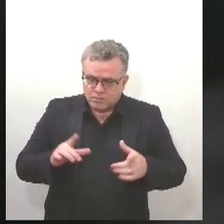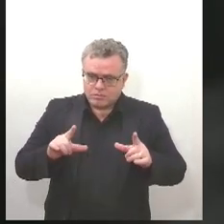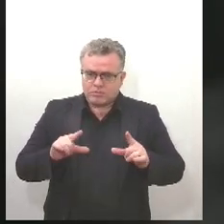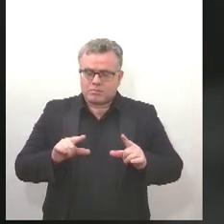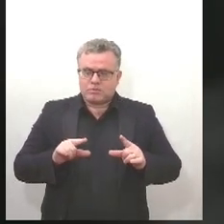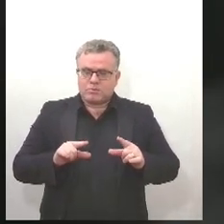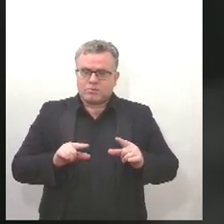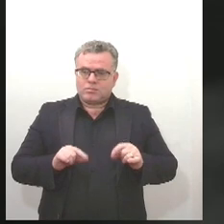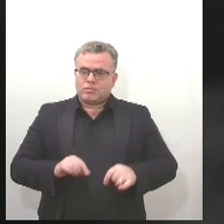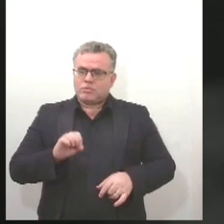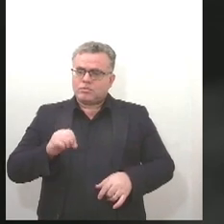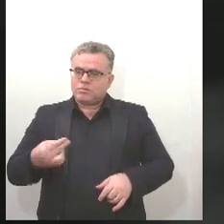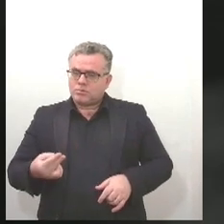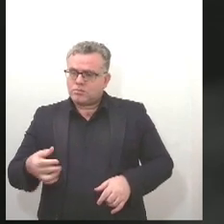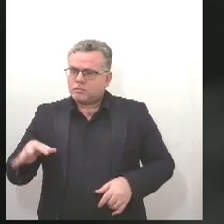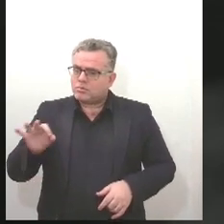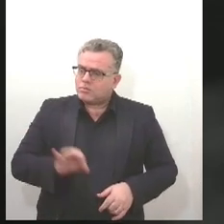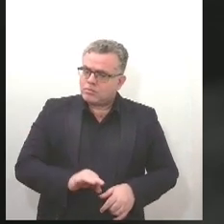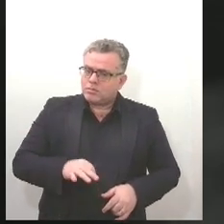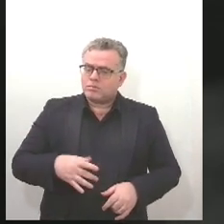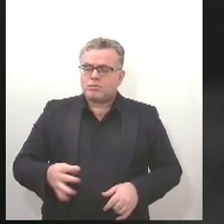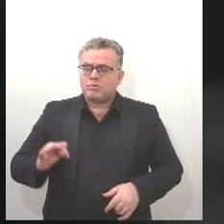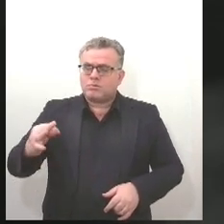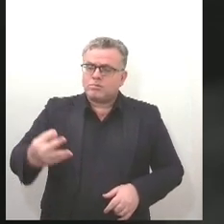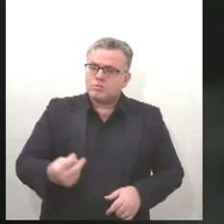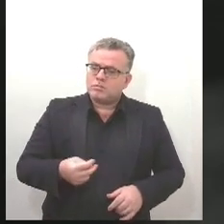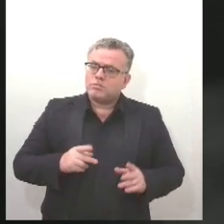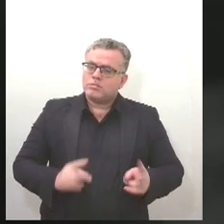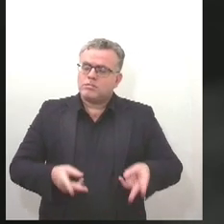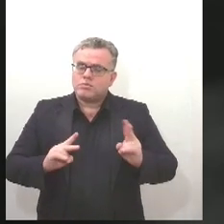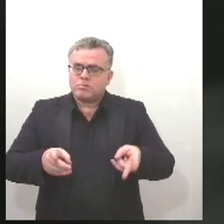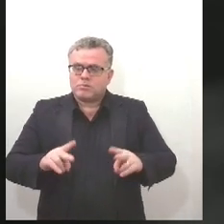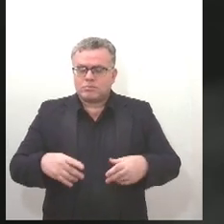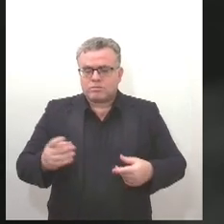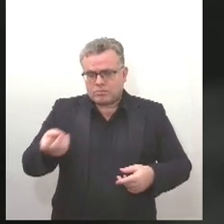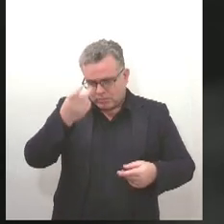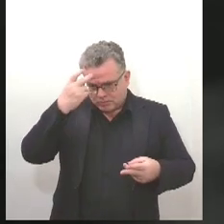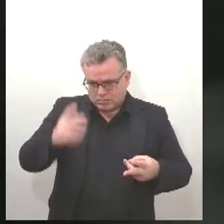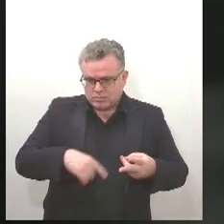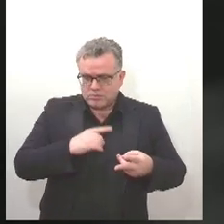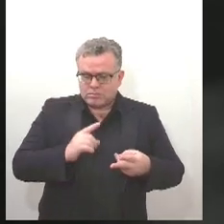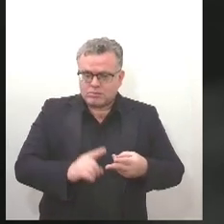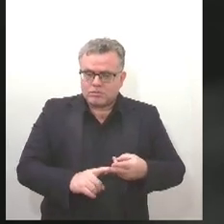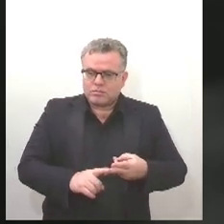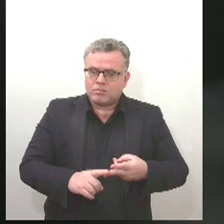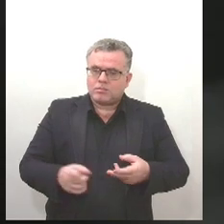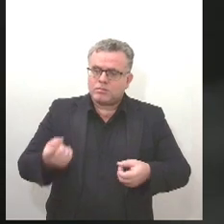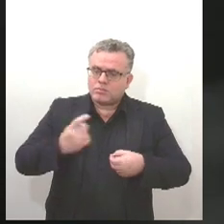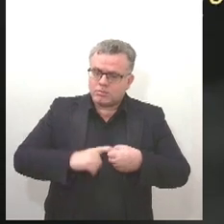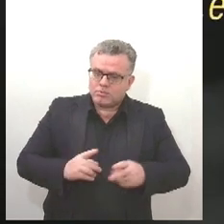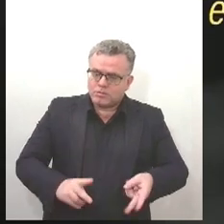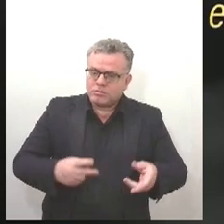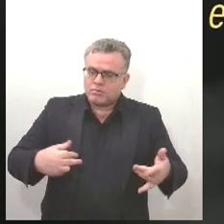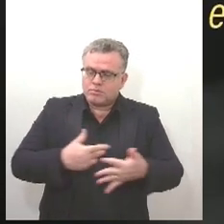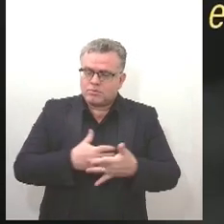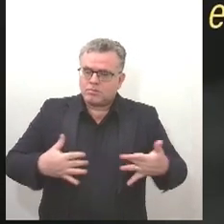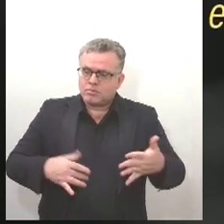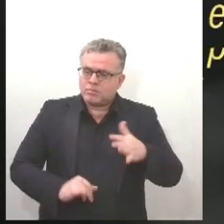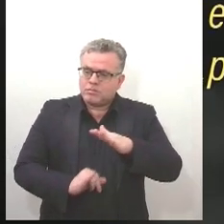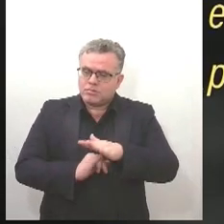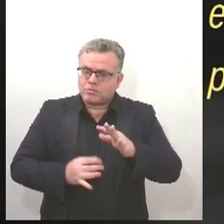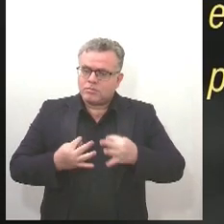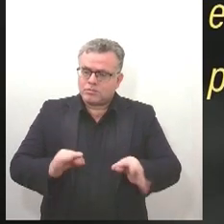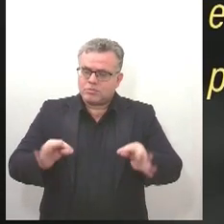zero para prestadores de serviço em setores como cultura reabilitação Urbana Instituto de Tecnologia